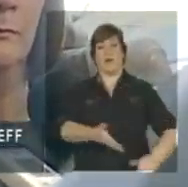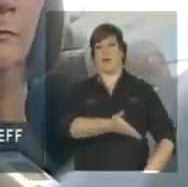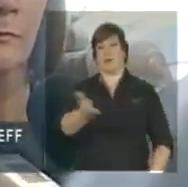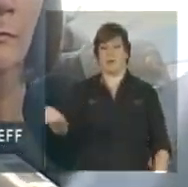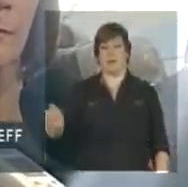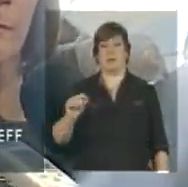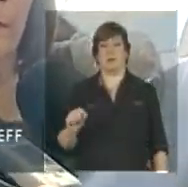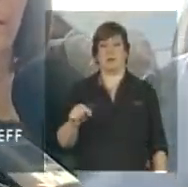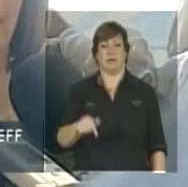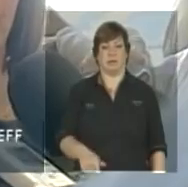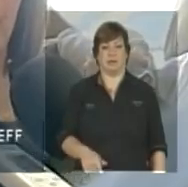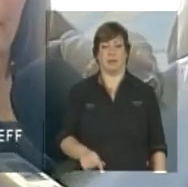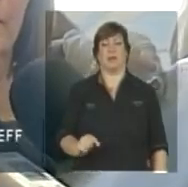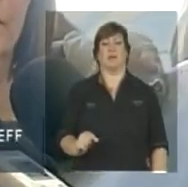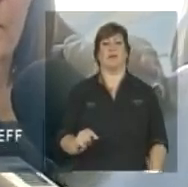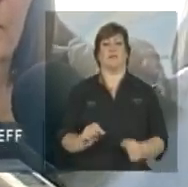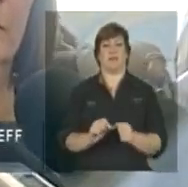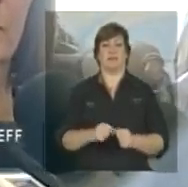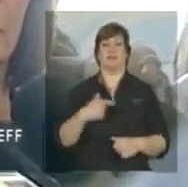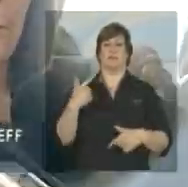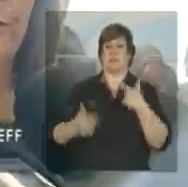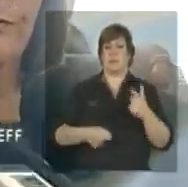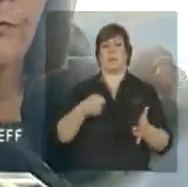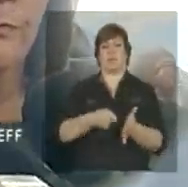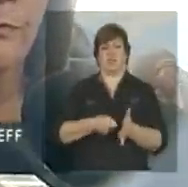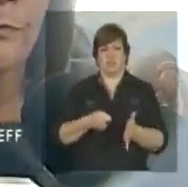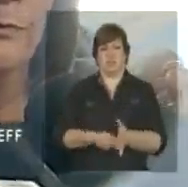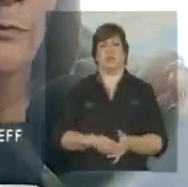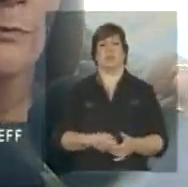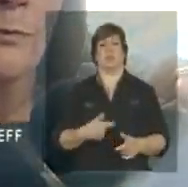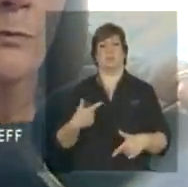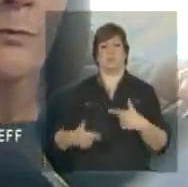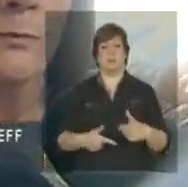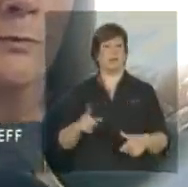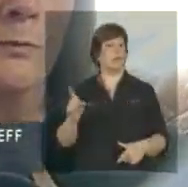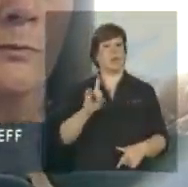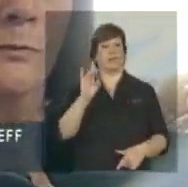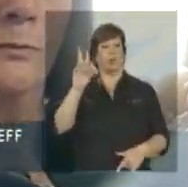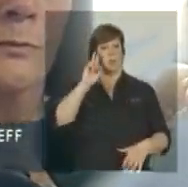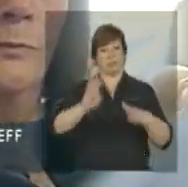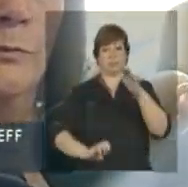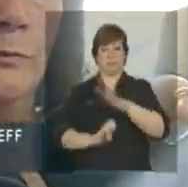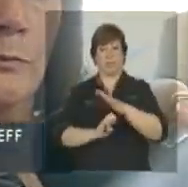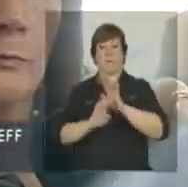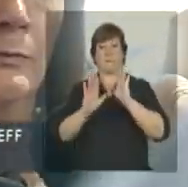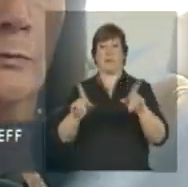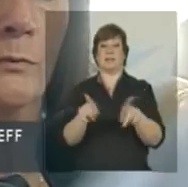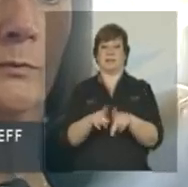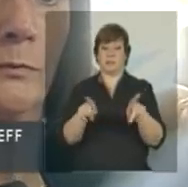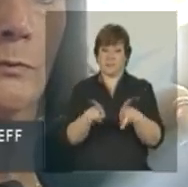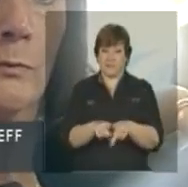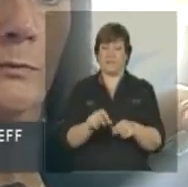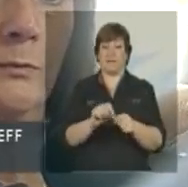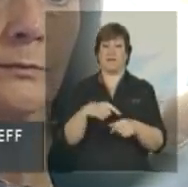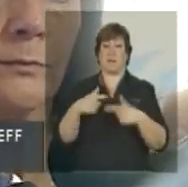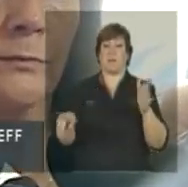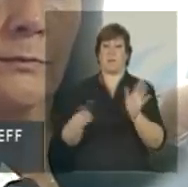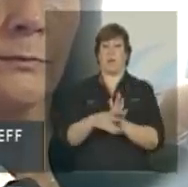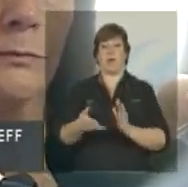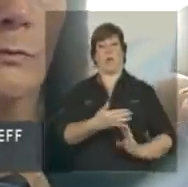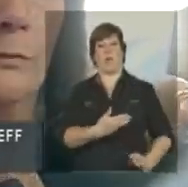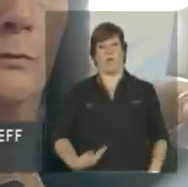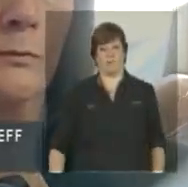aqui, e mobilizar e insistir, não só com os empresários, mas para fazer a mobilização do próprio